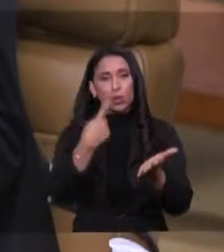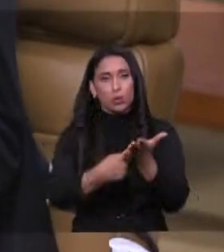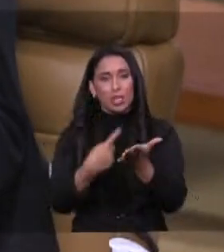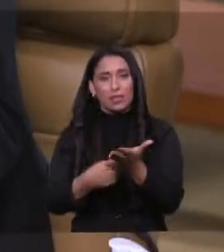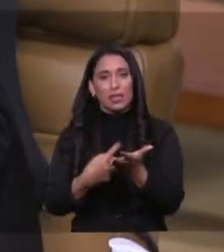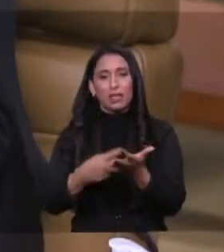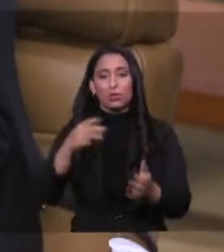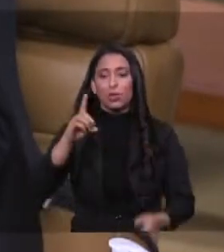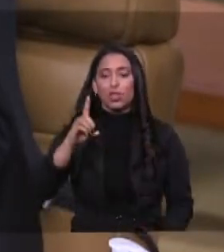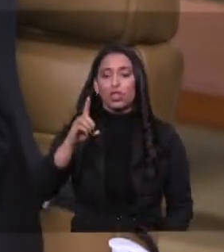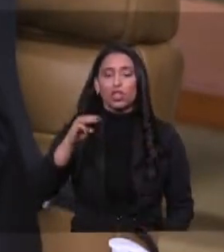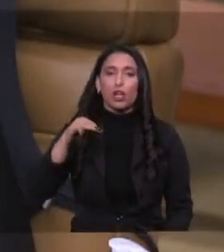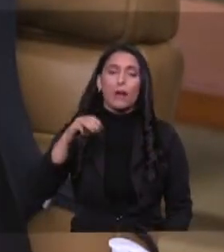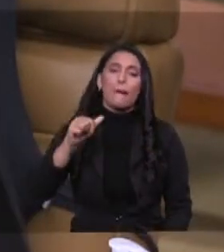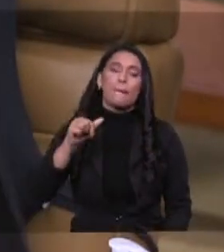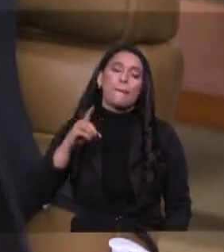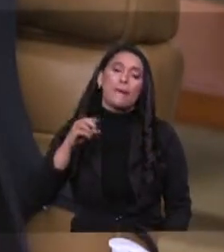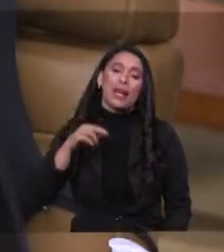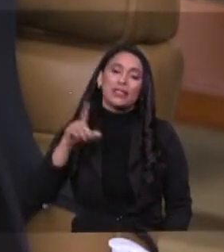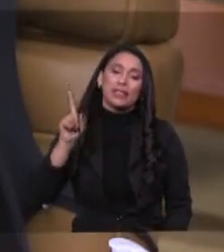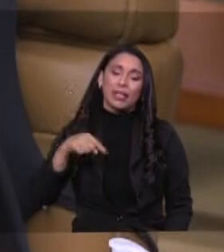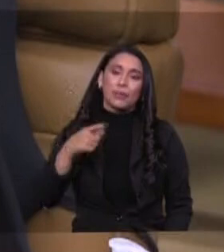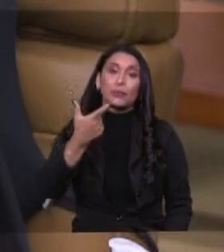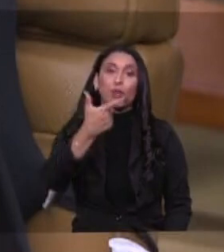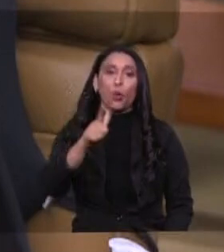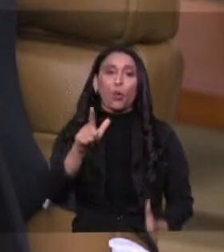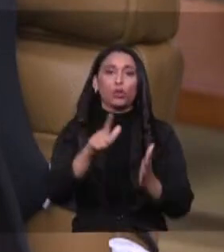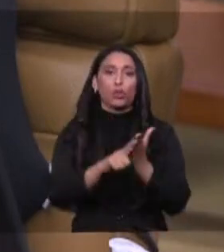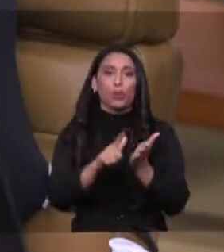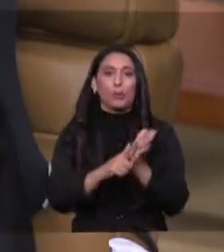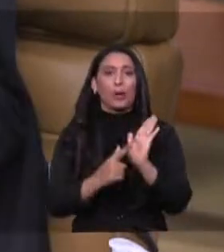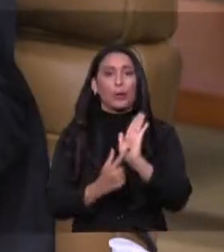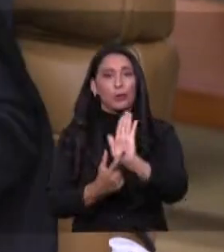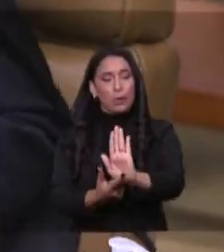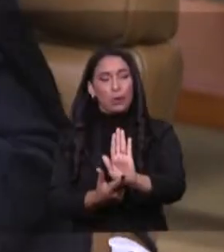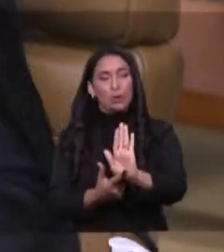O quarto mapa é do século XVIII já.